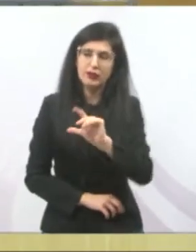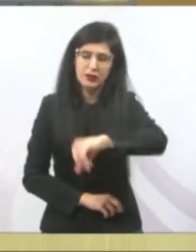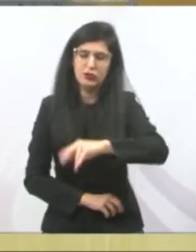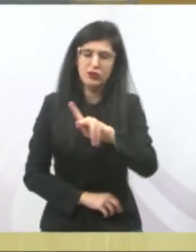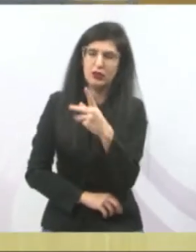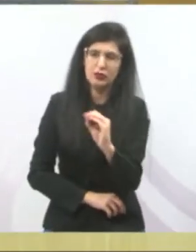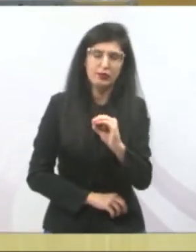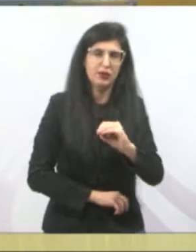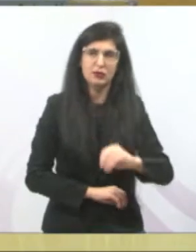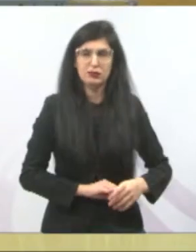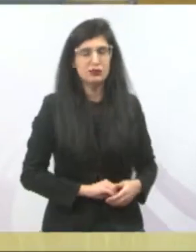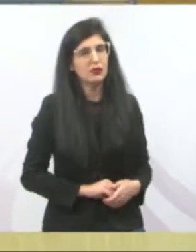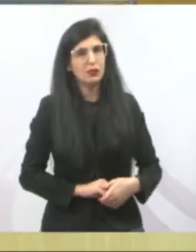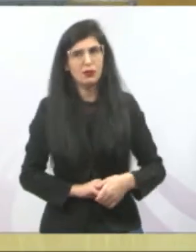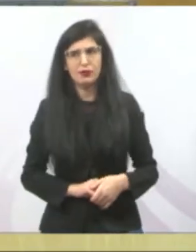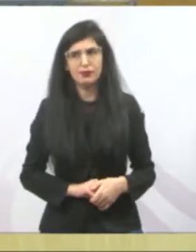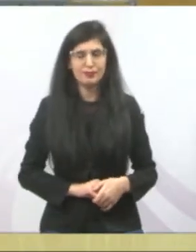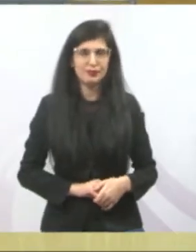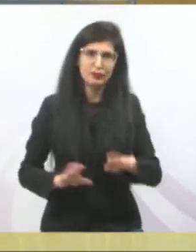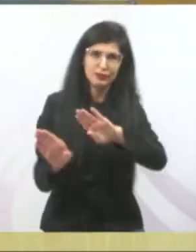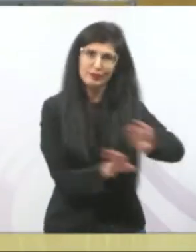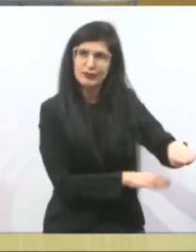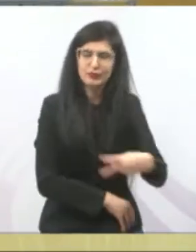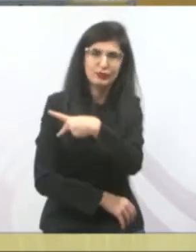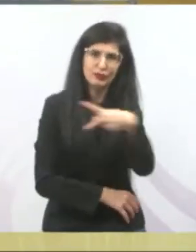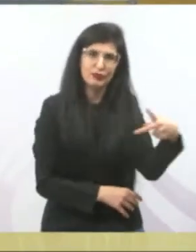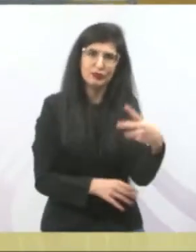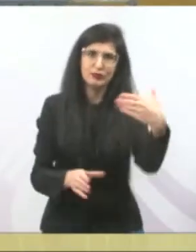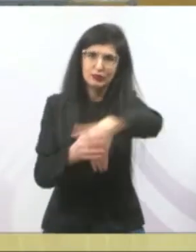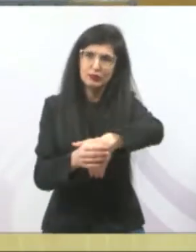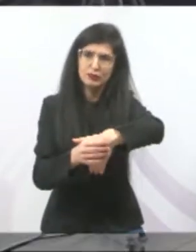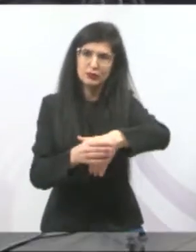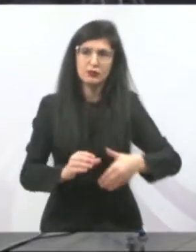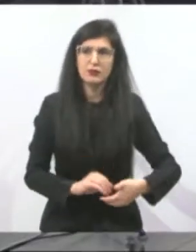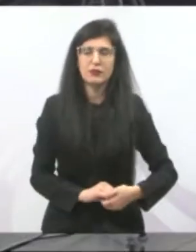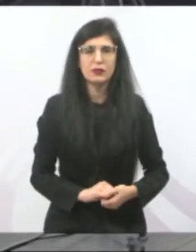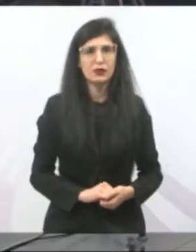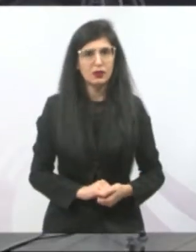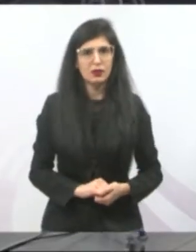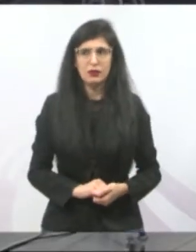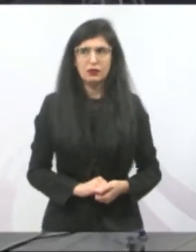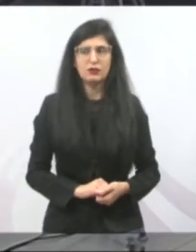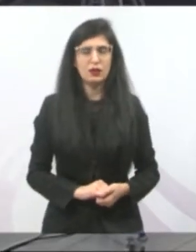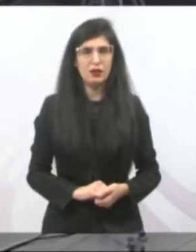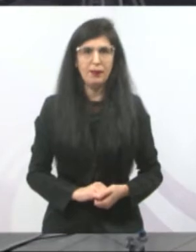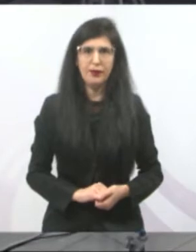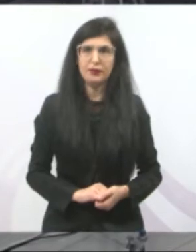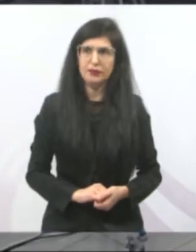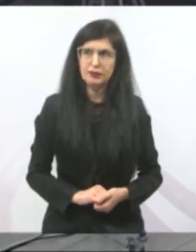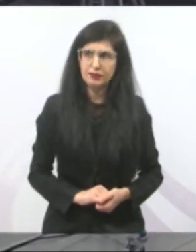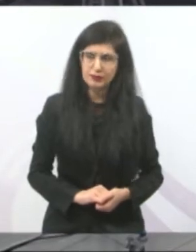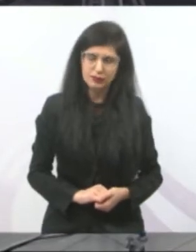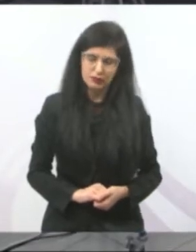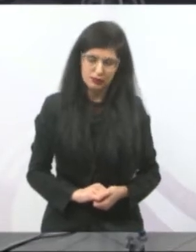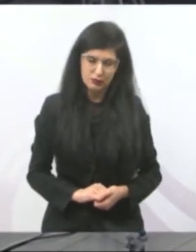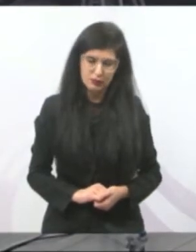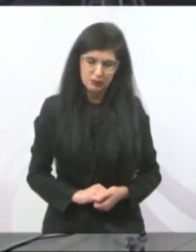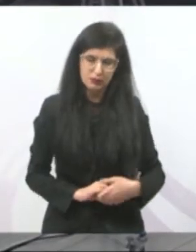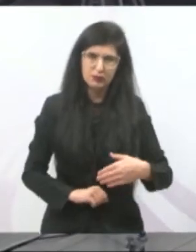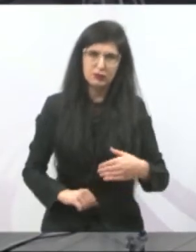Os lábios dos justos apacentam a muitos, mas os nécios morrem por falta de